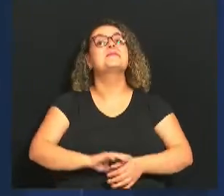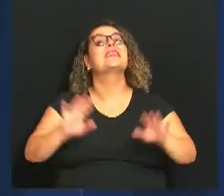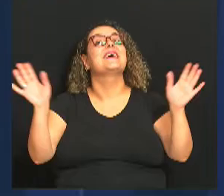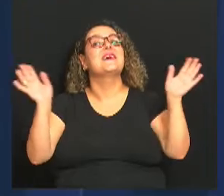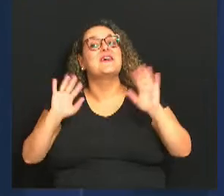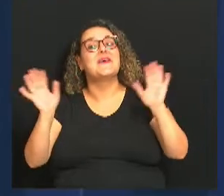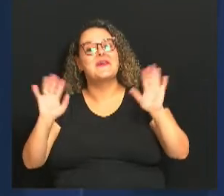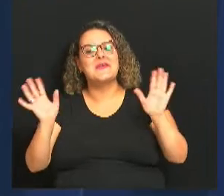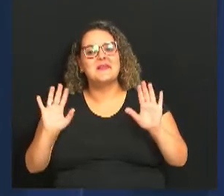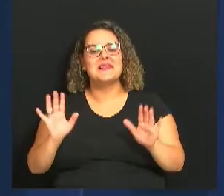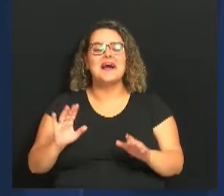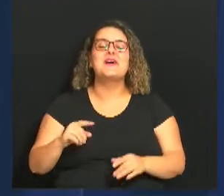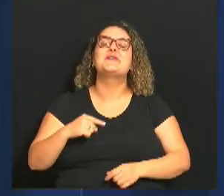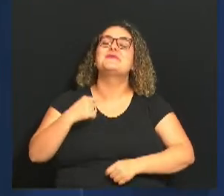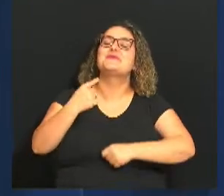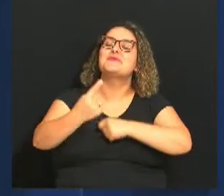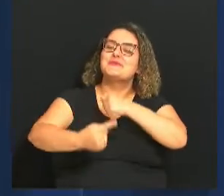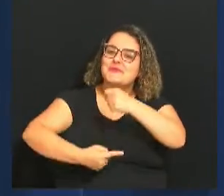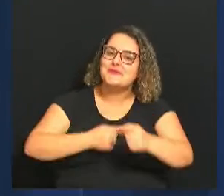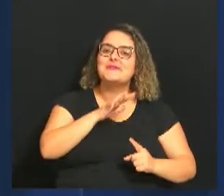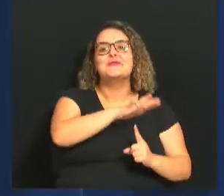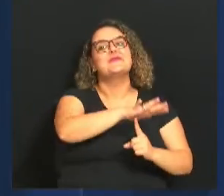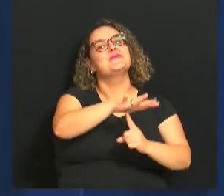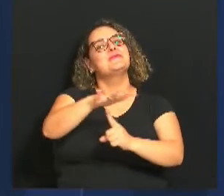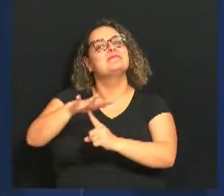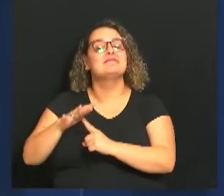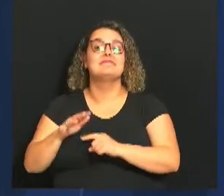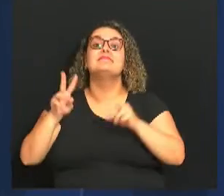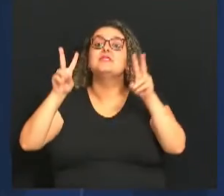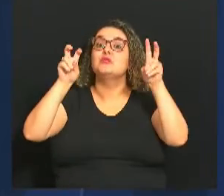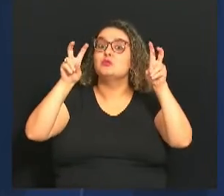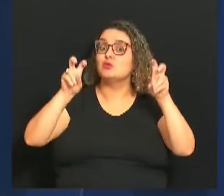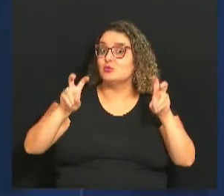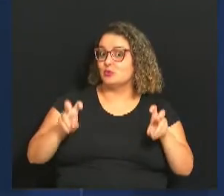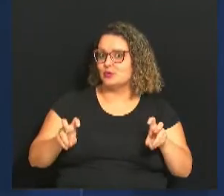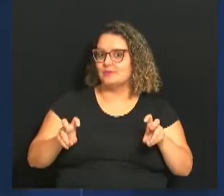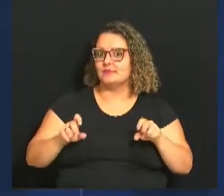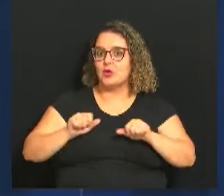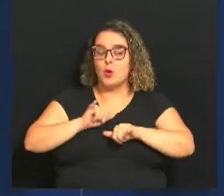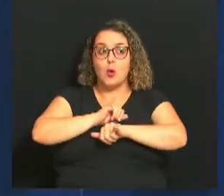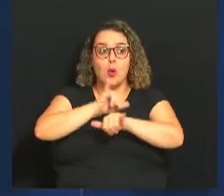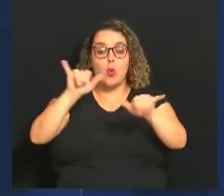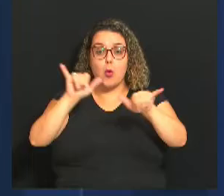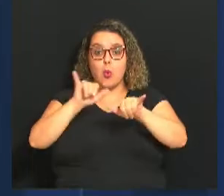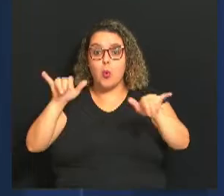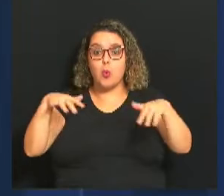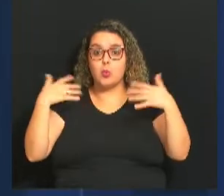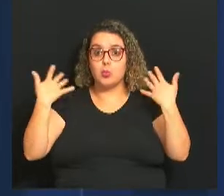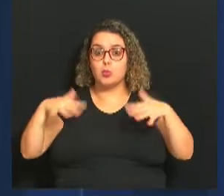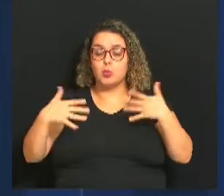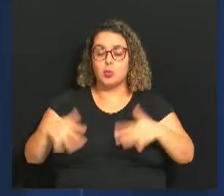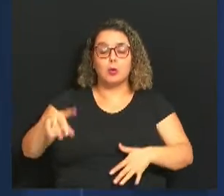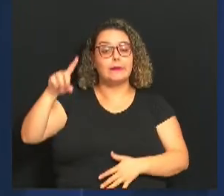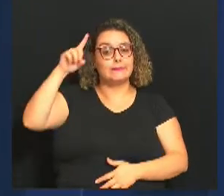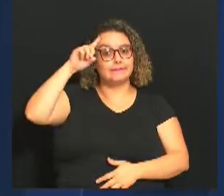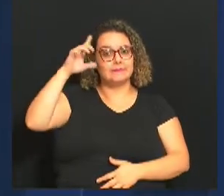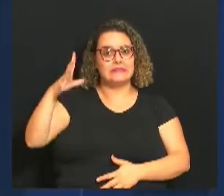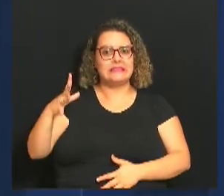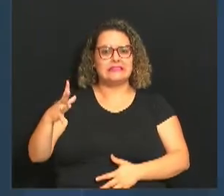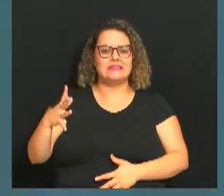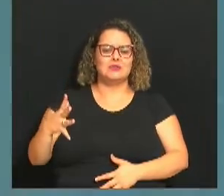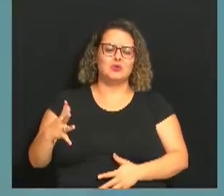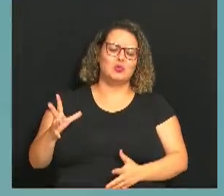Olá, e o Giro Ambiental de hoje traz um dos temas que mais estamparam os noticiários nos últimos dias: a tragédia